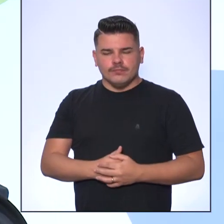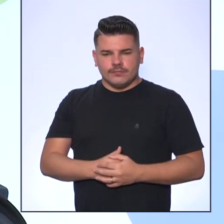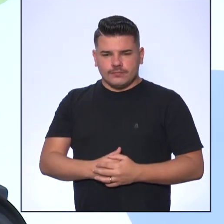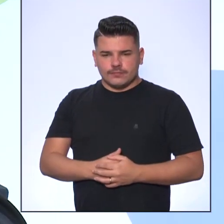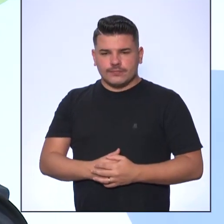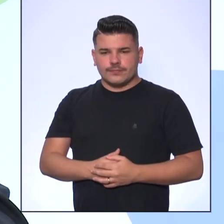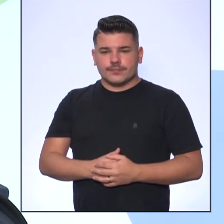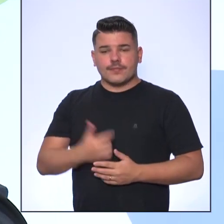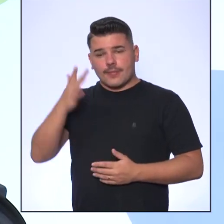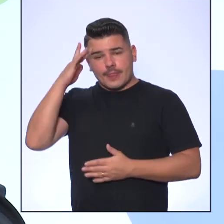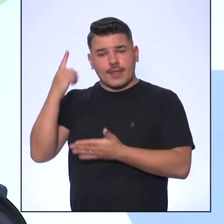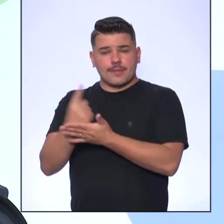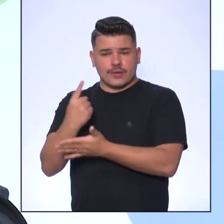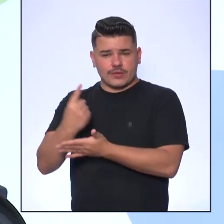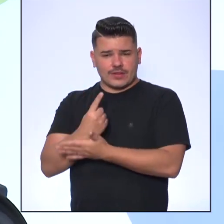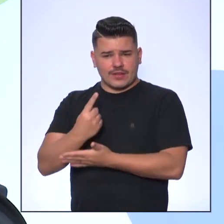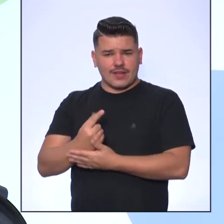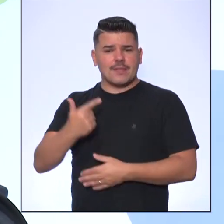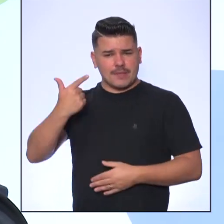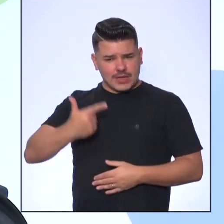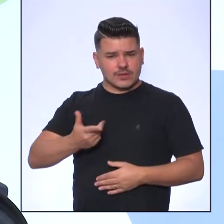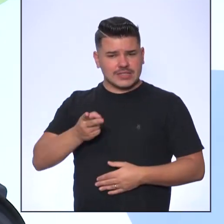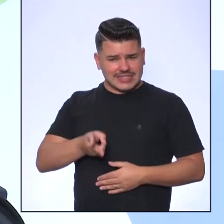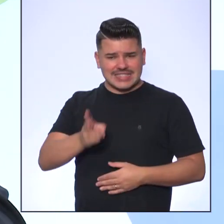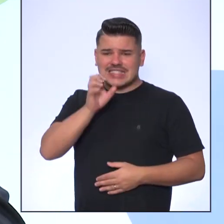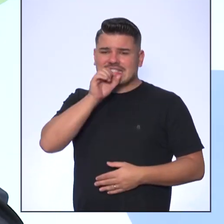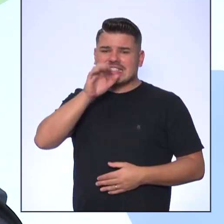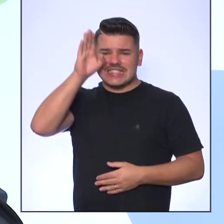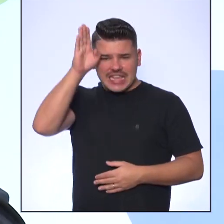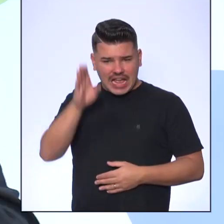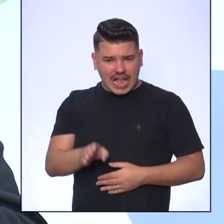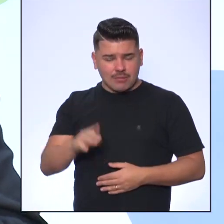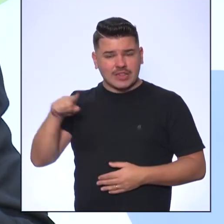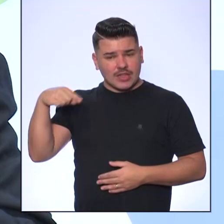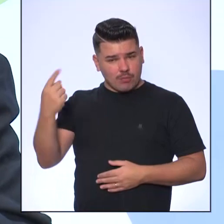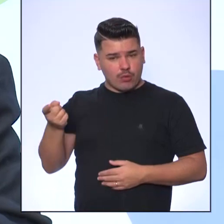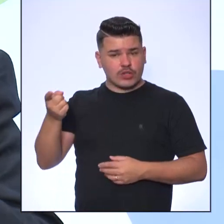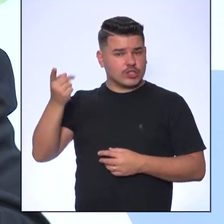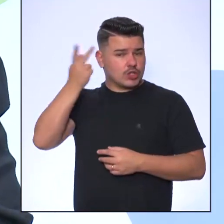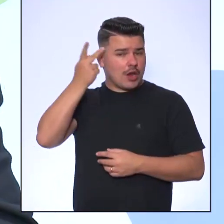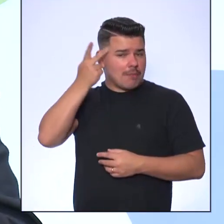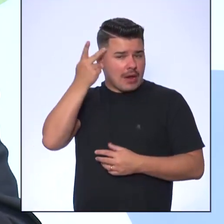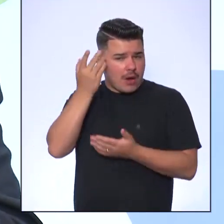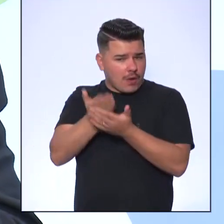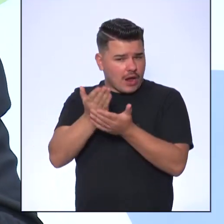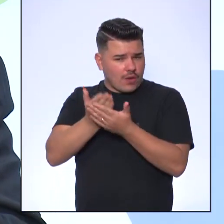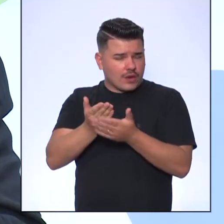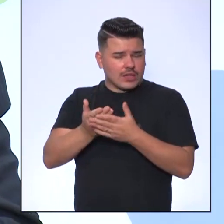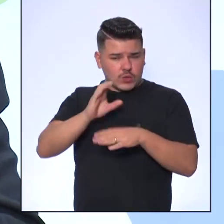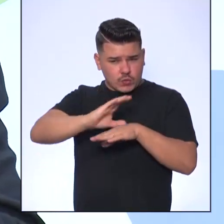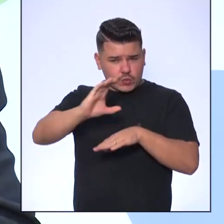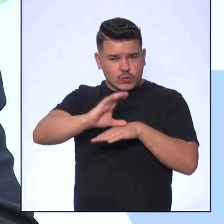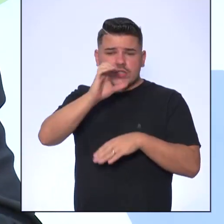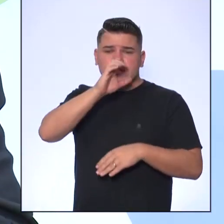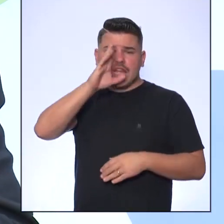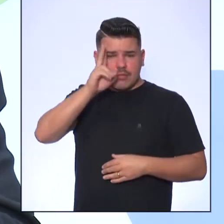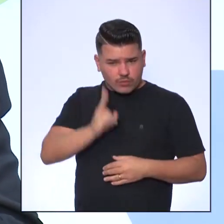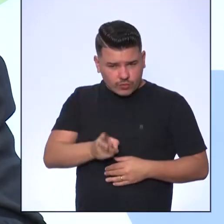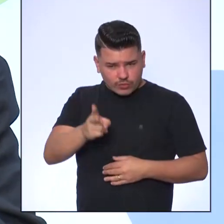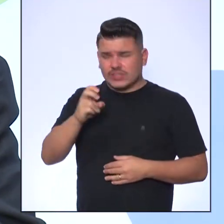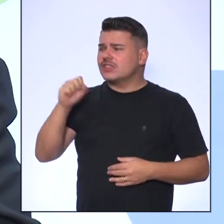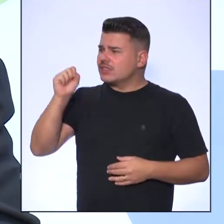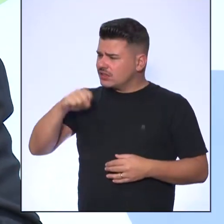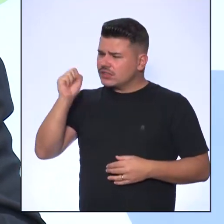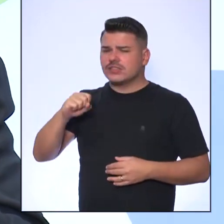Aí o pessoal perguntando aqui, vai mesmo continuar o cursinho de sábado, mesmo que volte ao normal? Sim, porque é uma coisa a mais, é uma coisa extra. A prioridade é ter